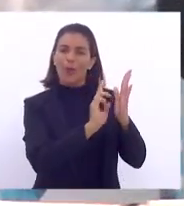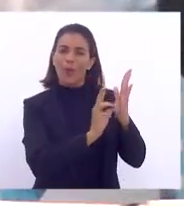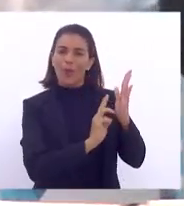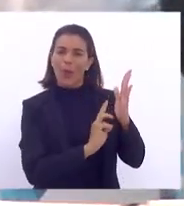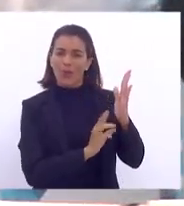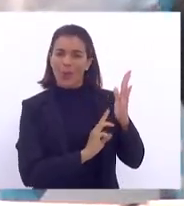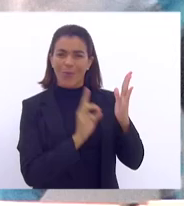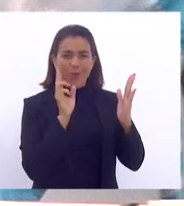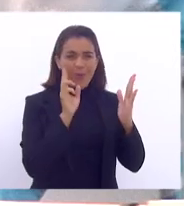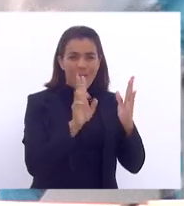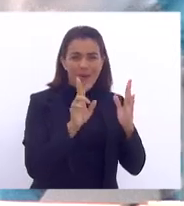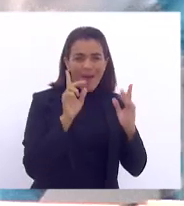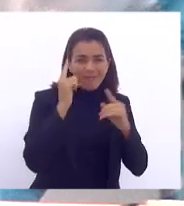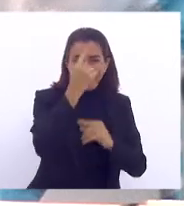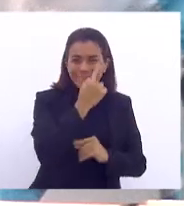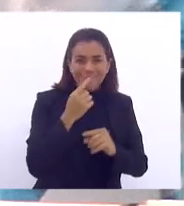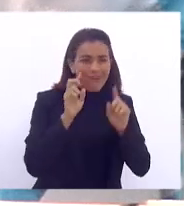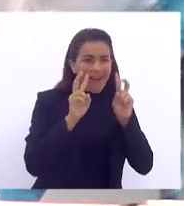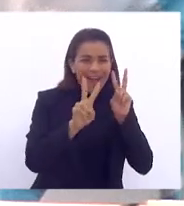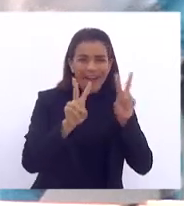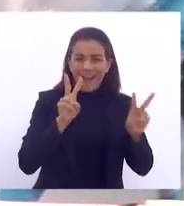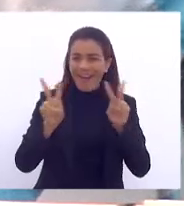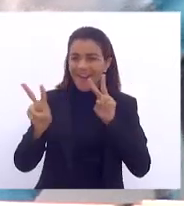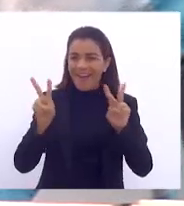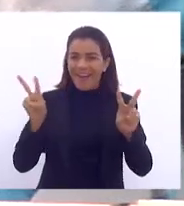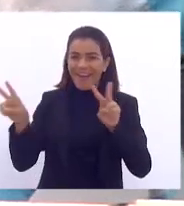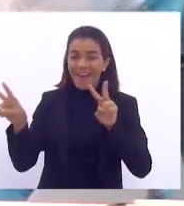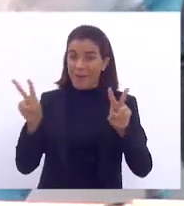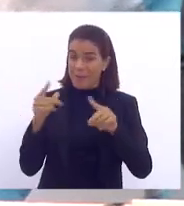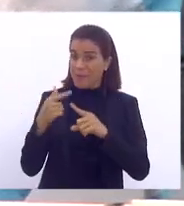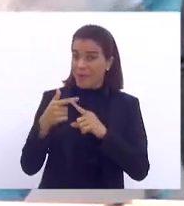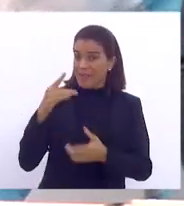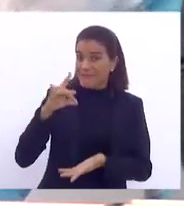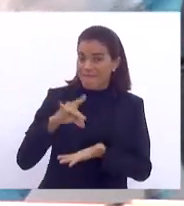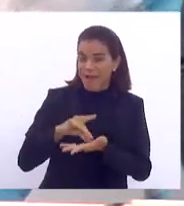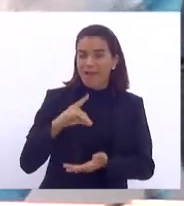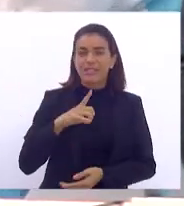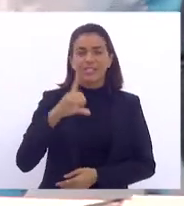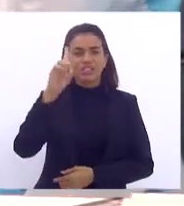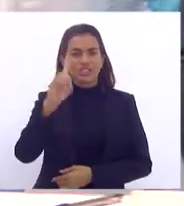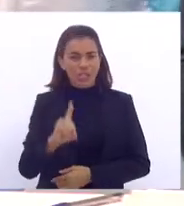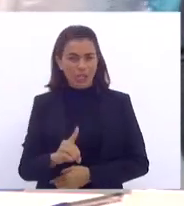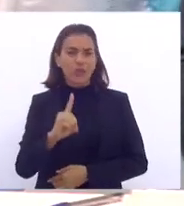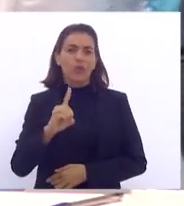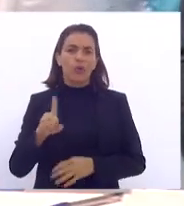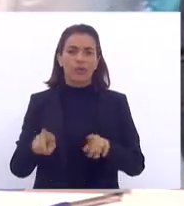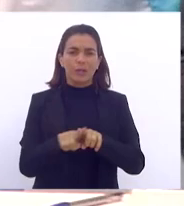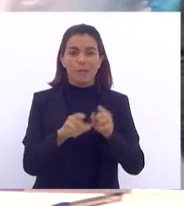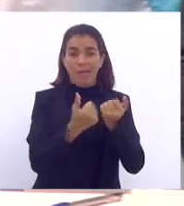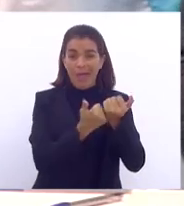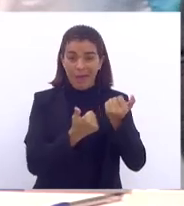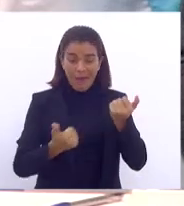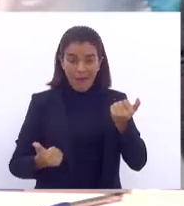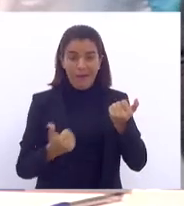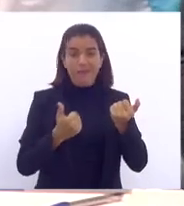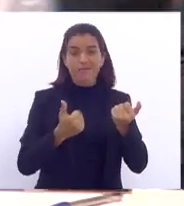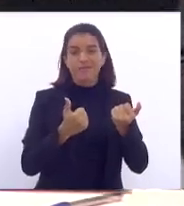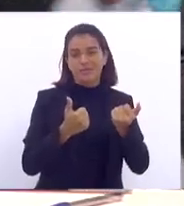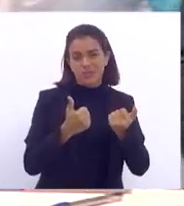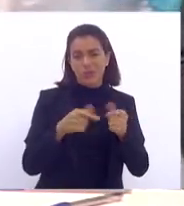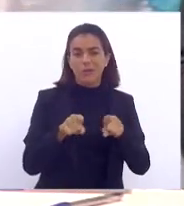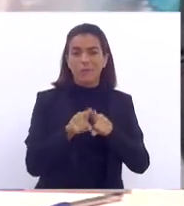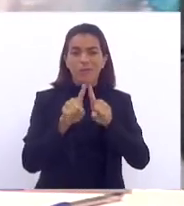os rostinhos seriam infindáveis porque tô vendo de fato muitos diretores da casa assessores de outros gabinetes